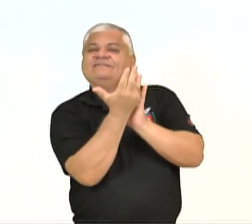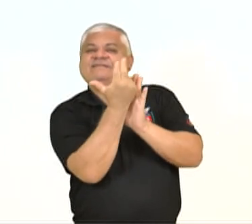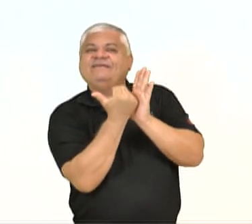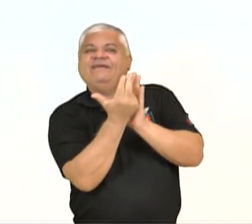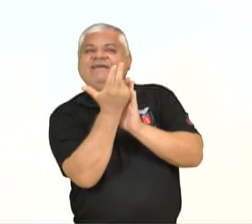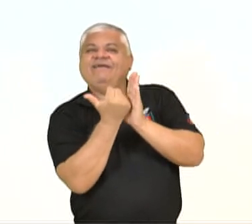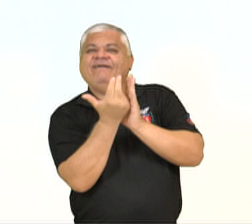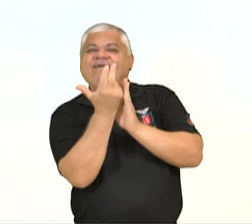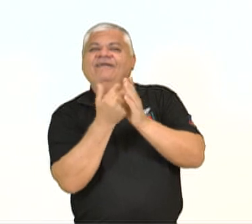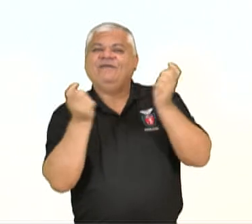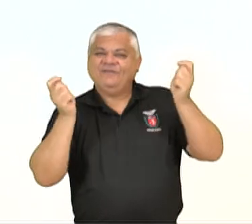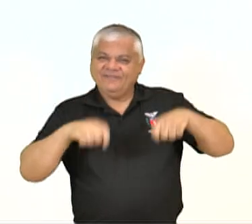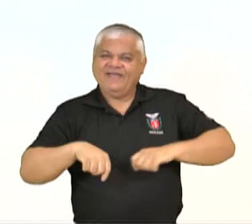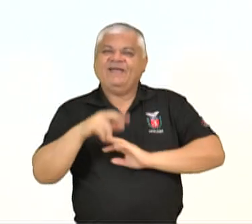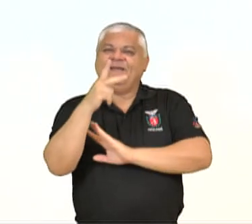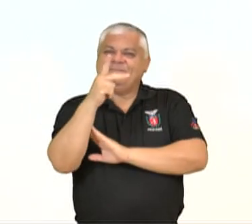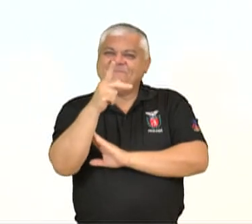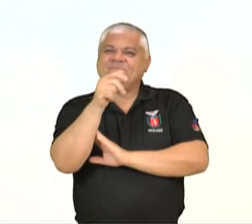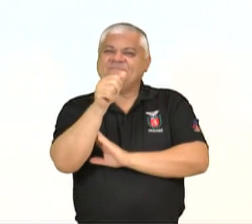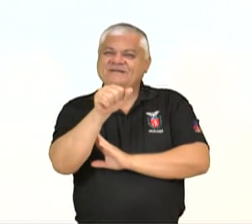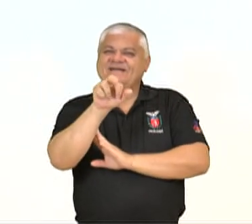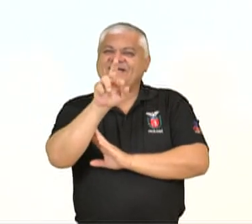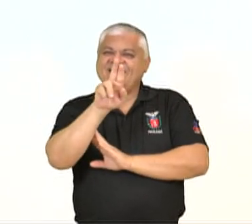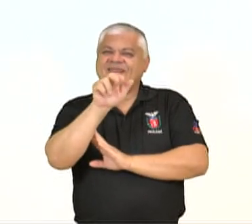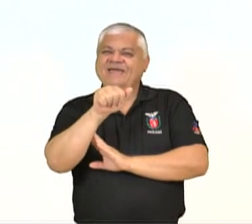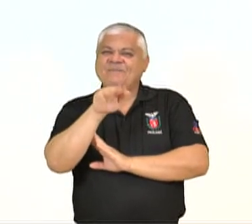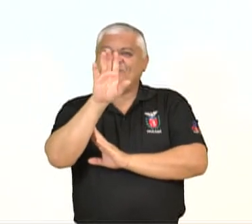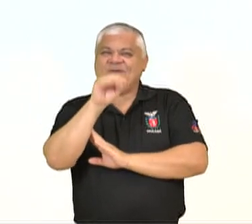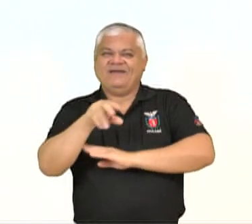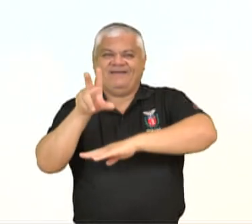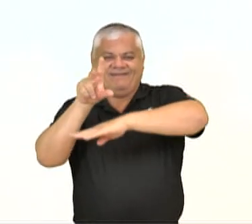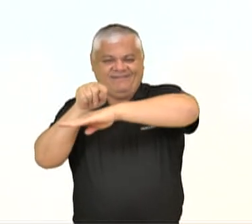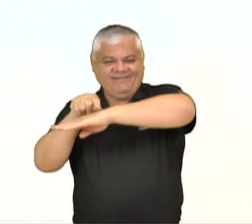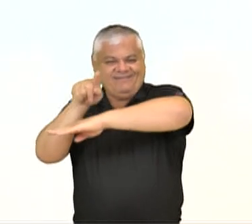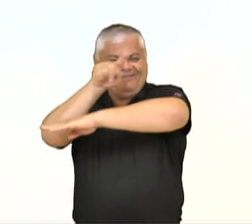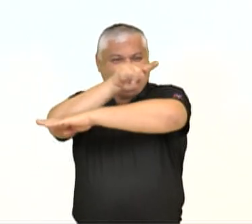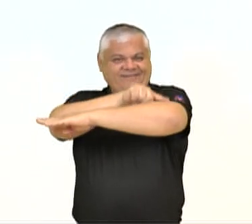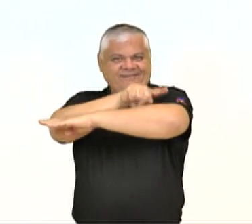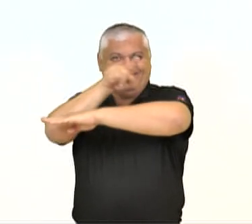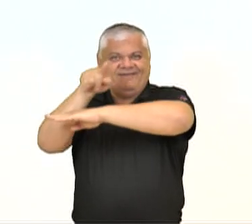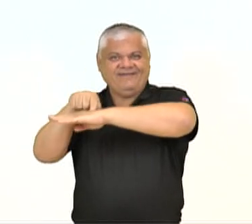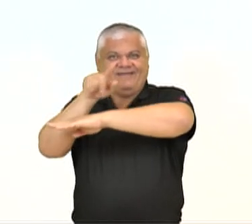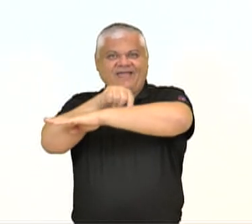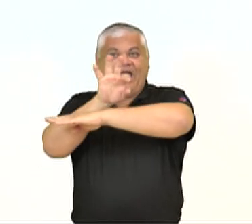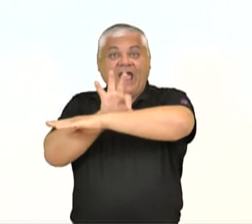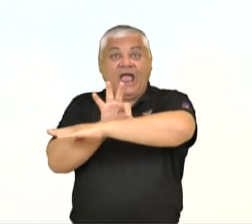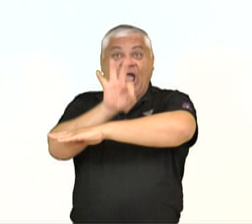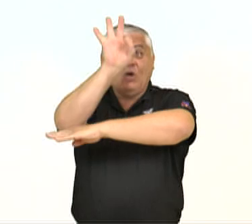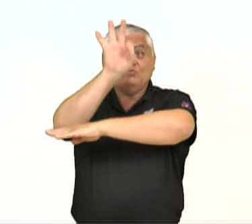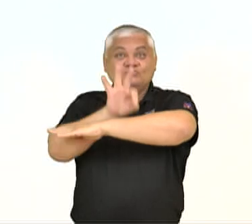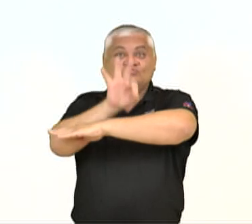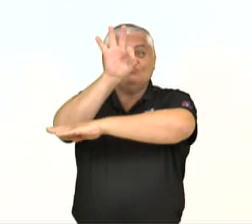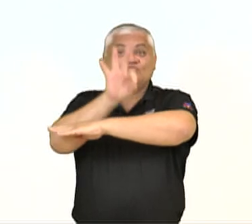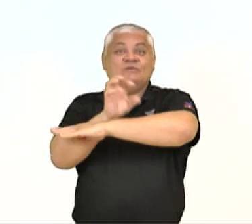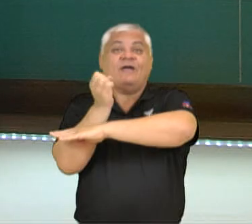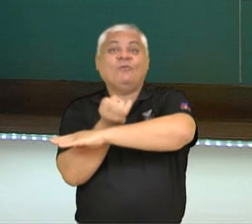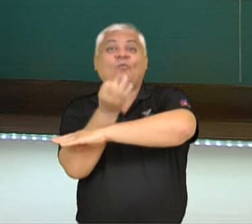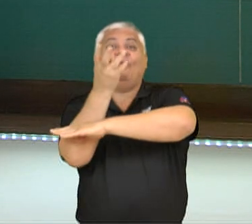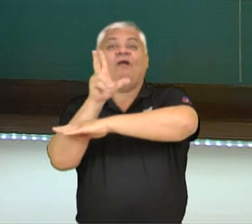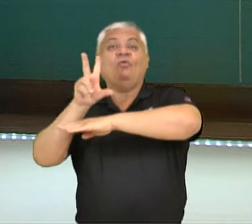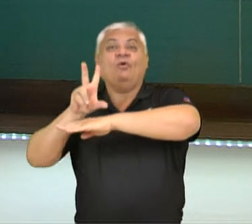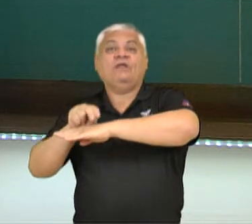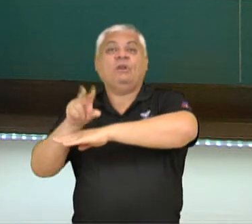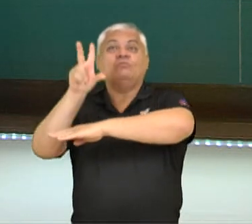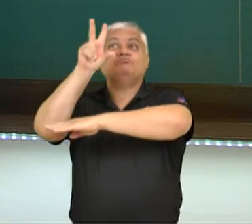no gráfico, né, é possível então ter assim toda essa percepção. E ainda, qual é a altura máxima em metros que esse grilo